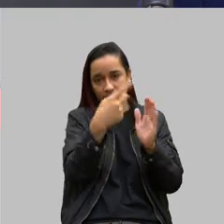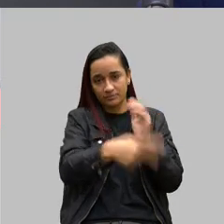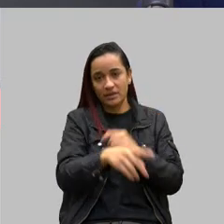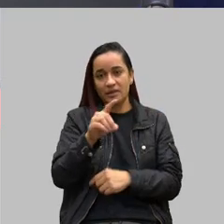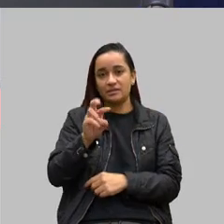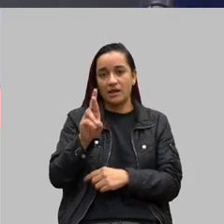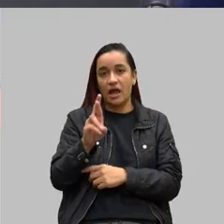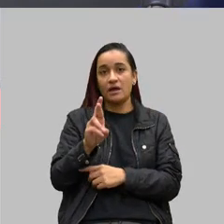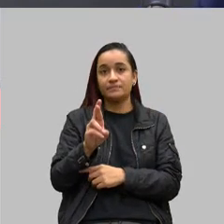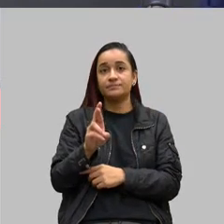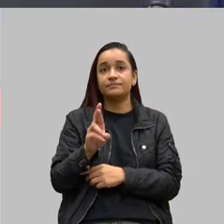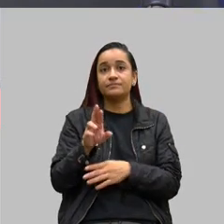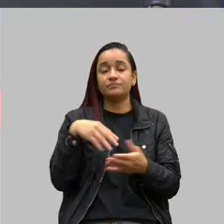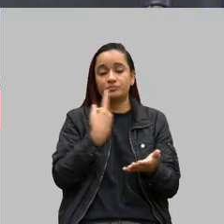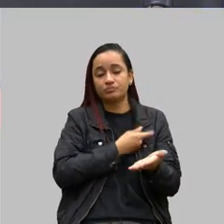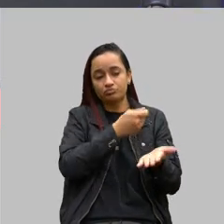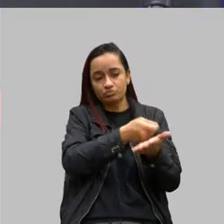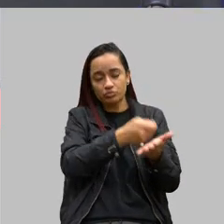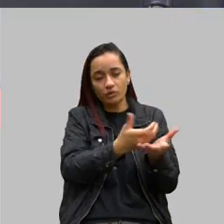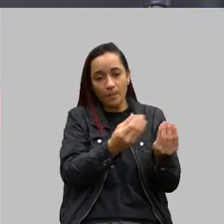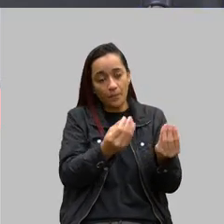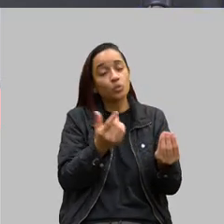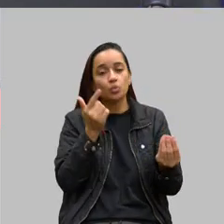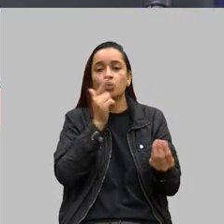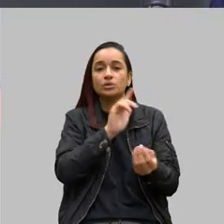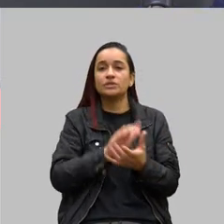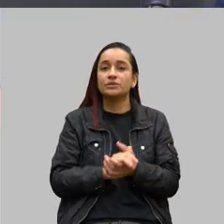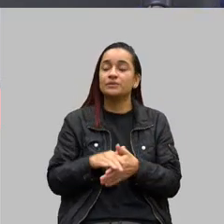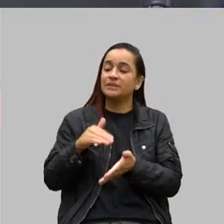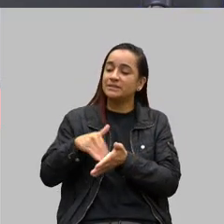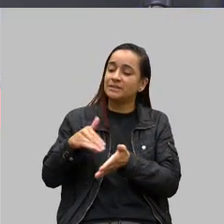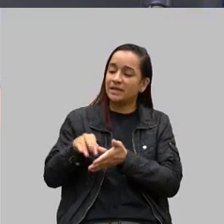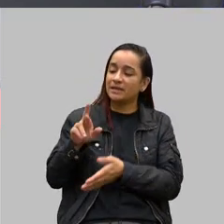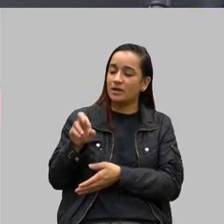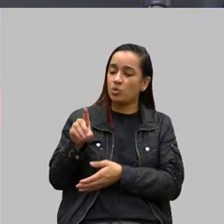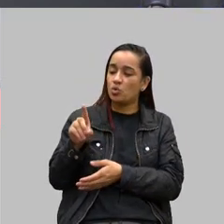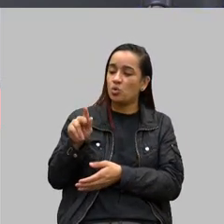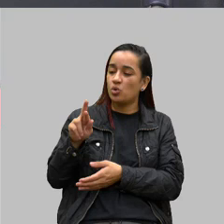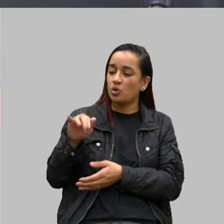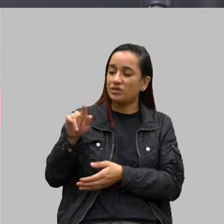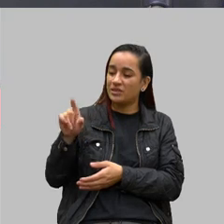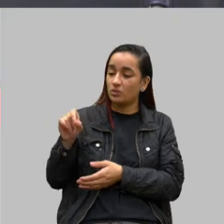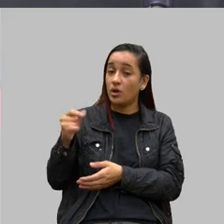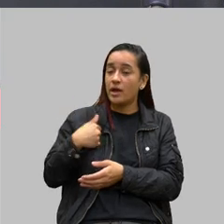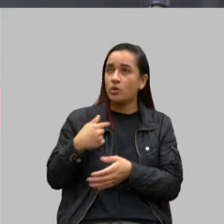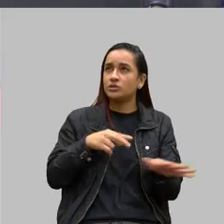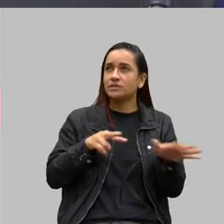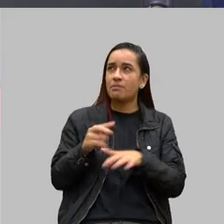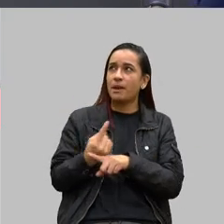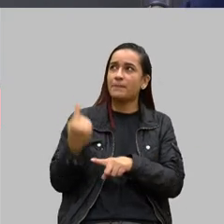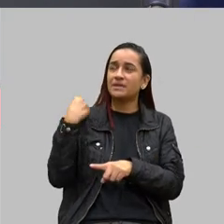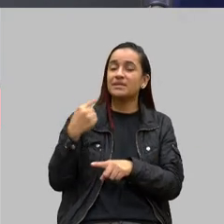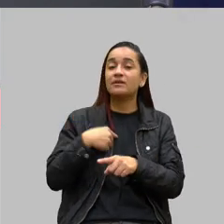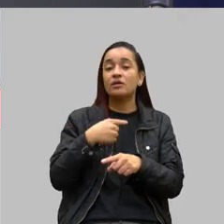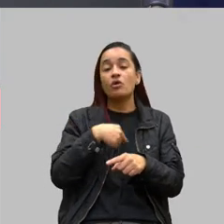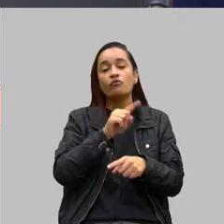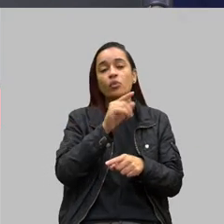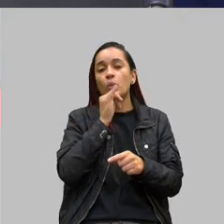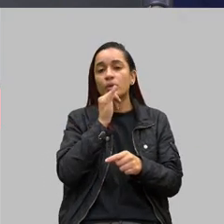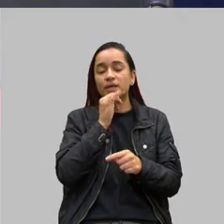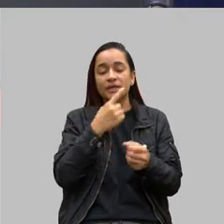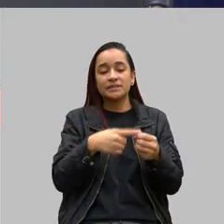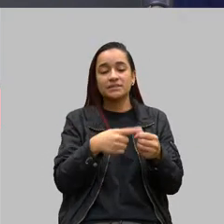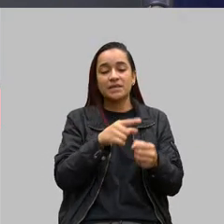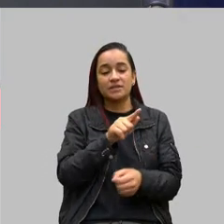precisamos muito Deputado o secretário Rodrigo eu passei a semana passada de Guaxupé vindo de São Paulo a